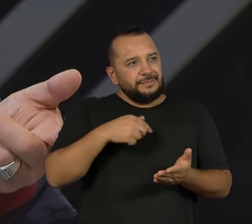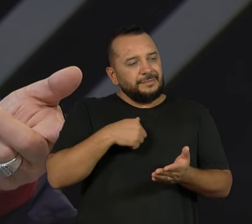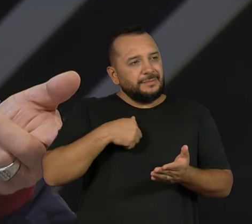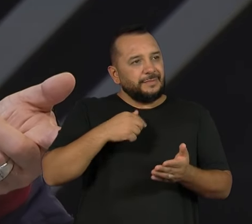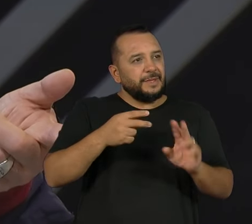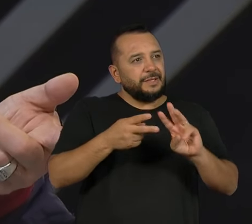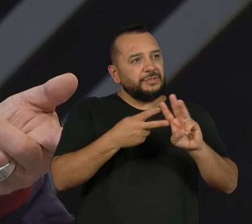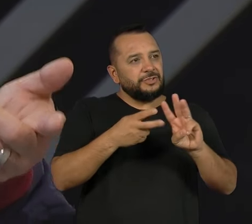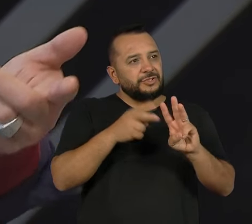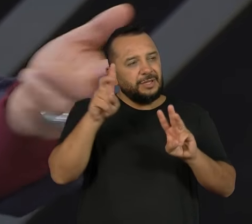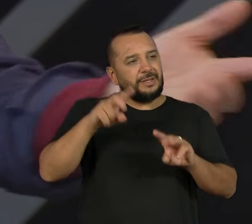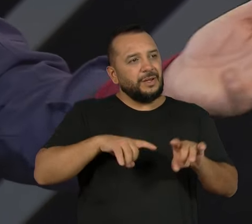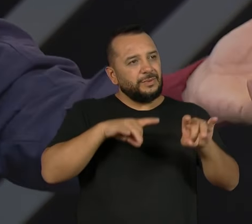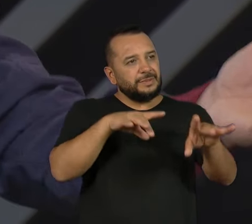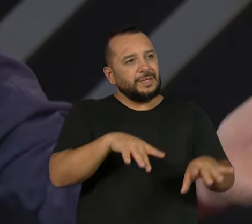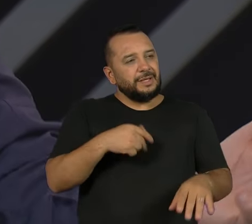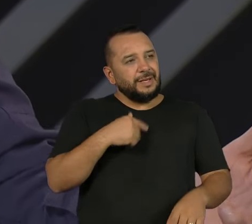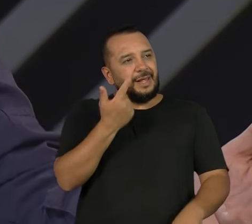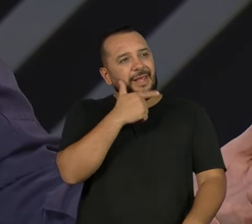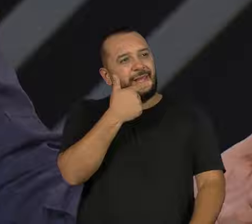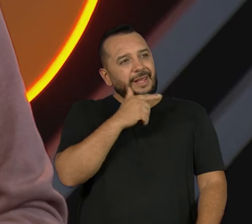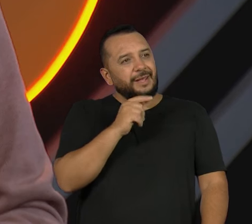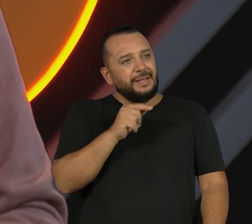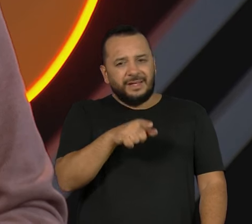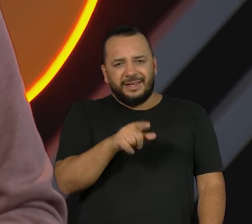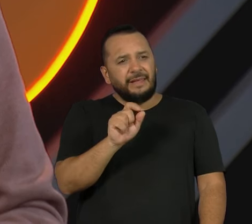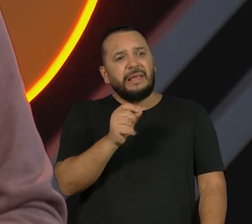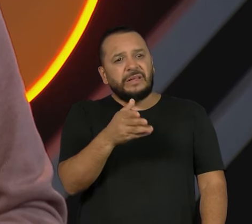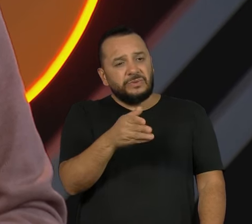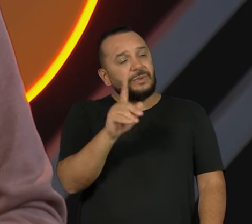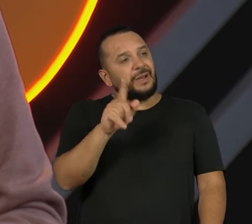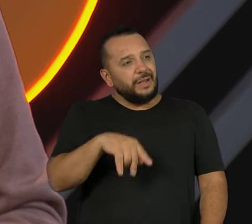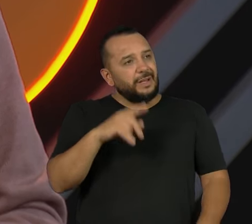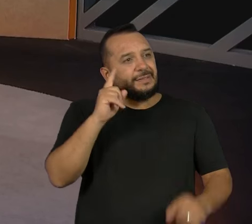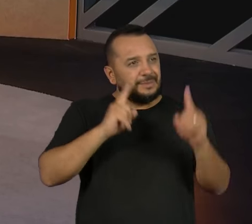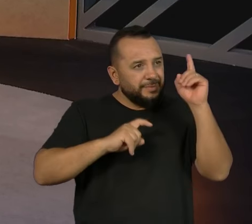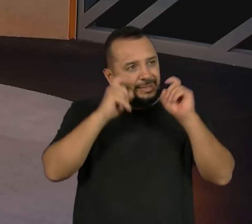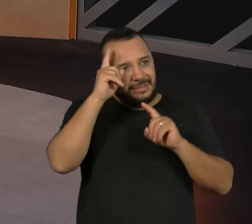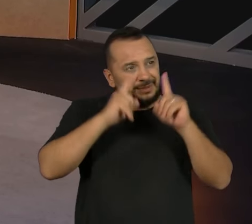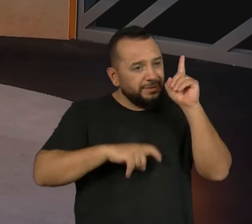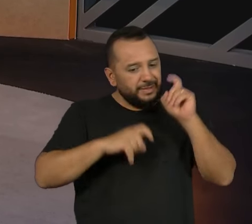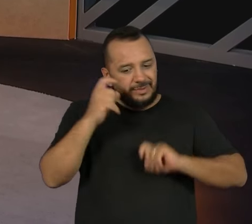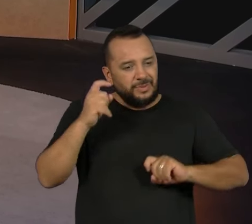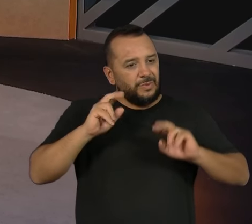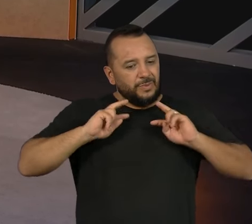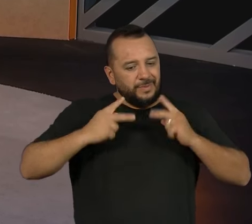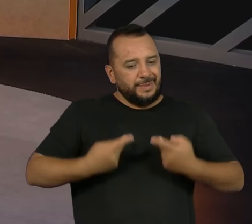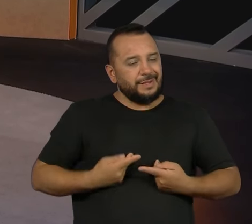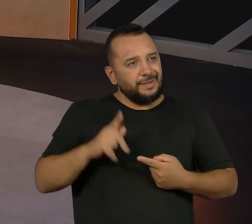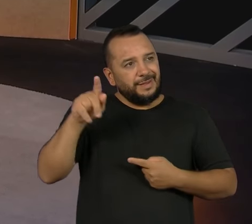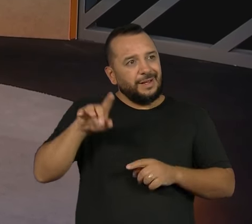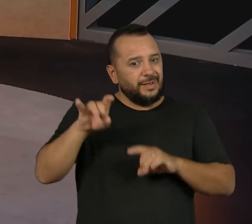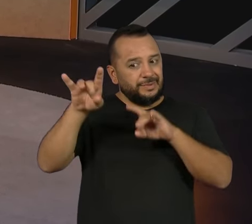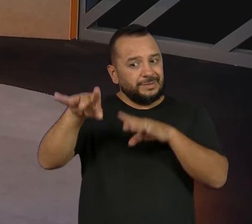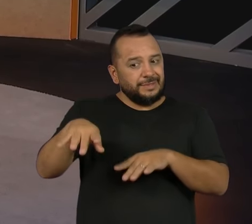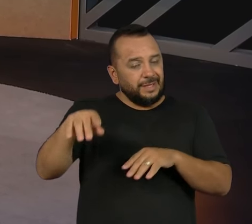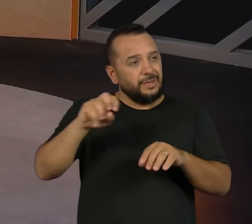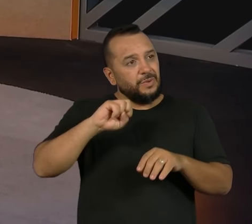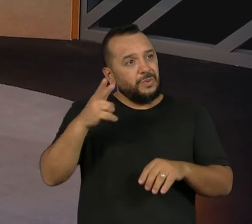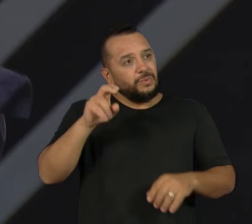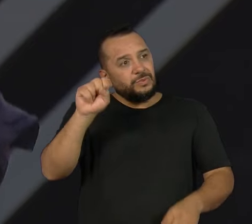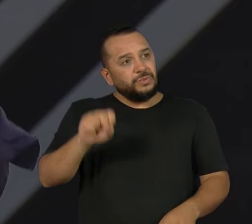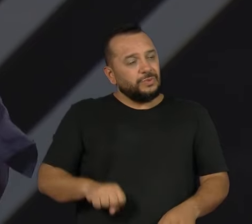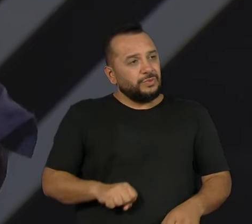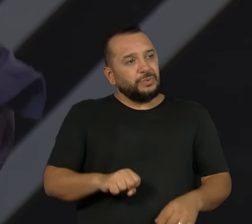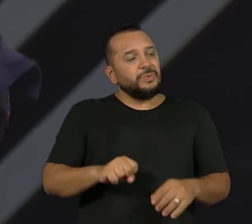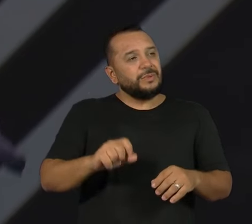morre de rir e diz: tio, o que é isso? Isso é uma expressão humana, que lá na Austrália ou no sul da